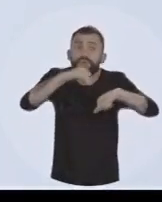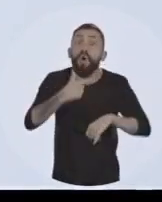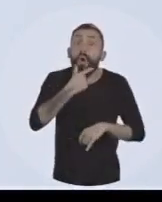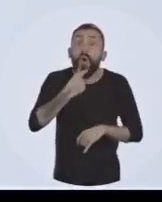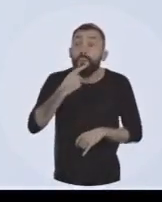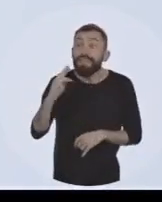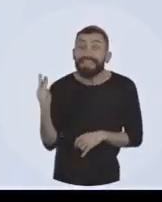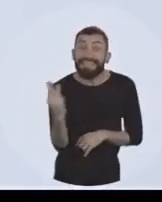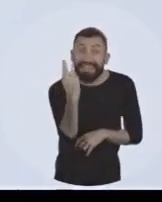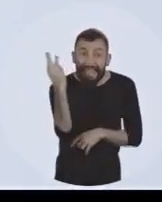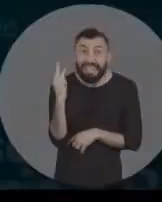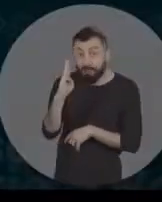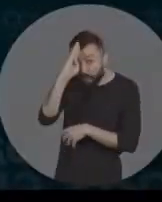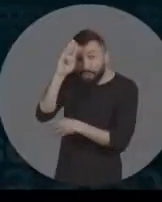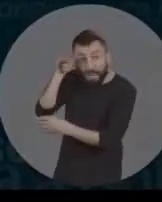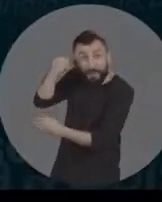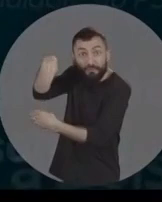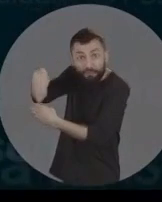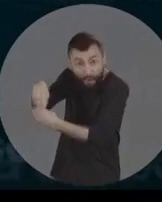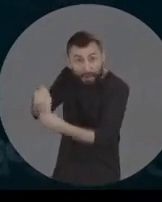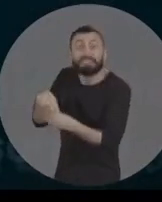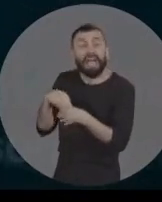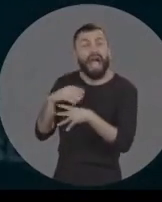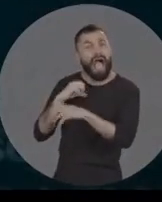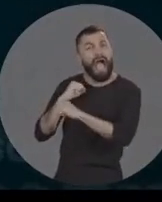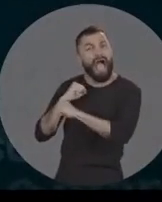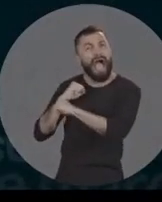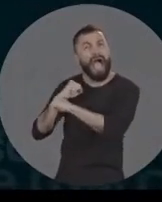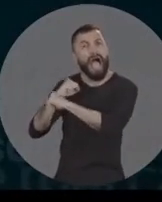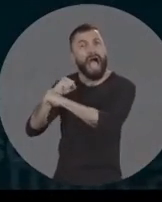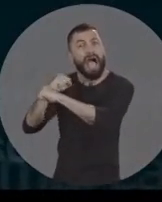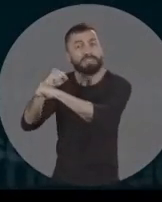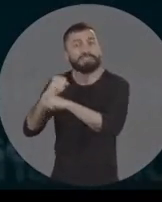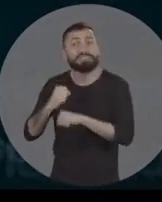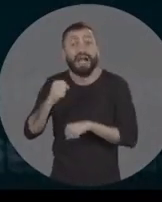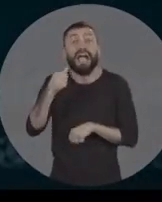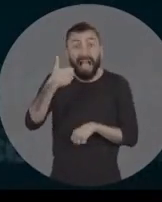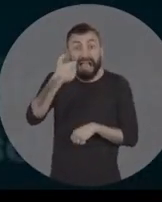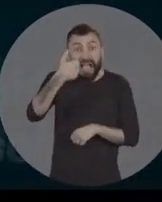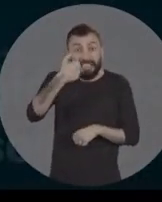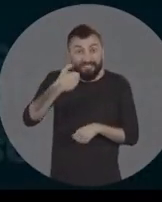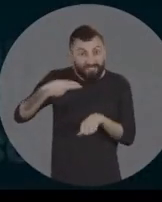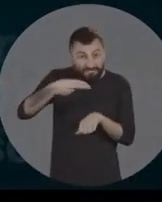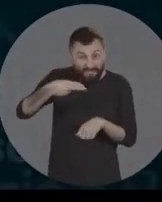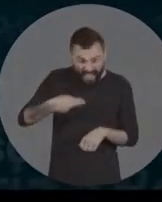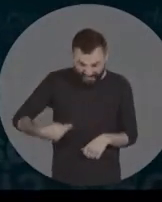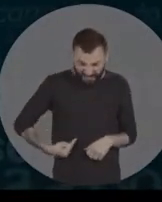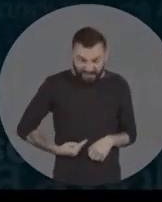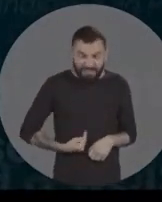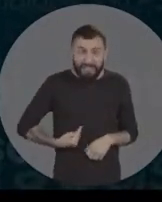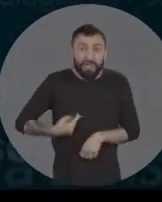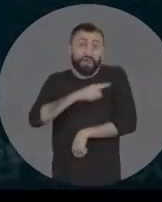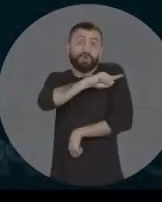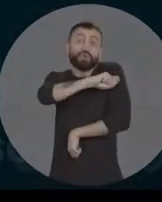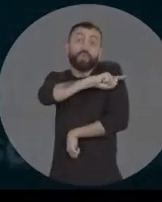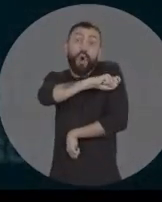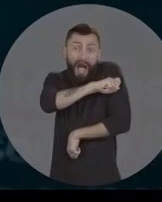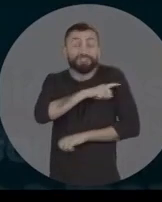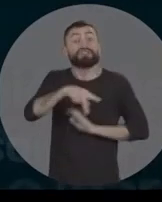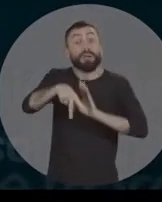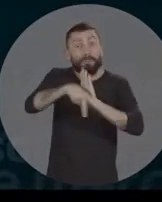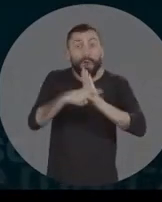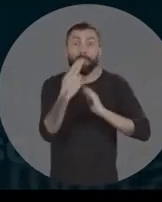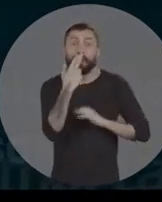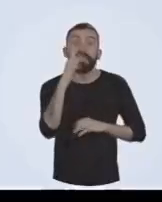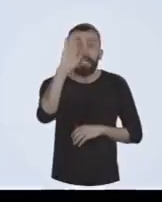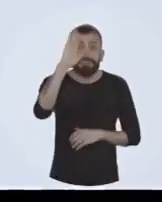arrastada por 3 seguidores de Bolsonaro e teve uma suástica nazista entalhada no seu corpo com um canivete. Foram mais de 50 atos